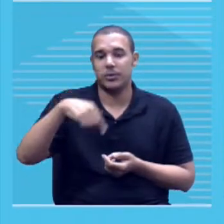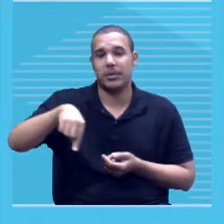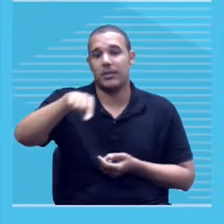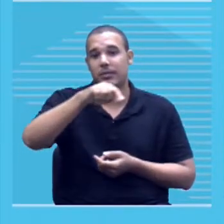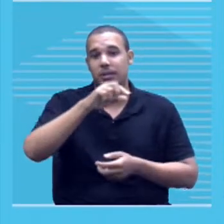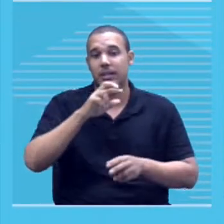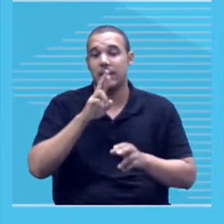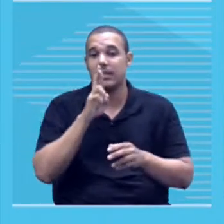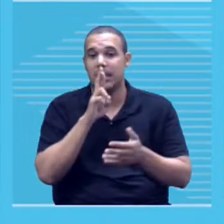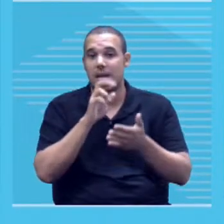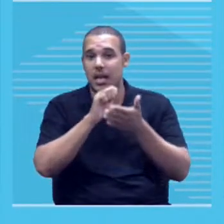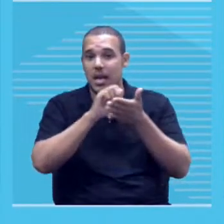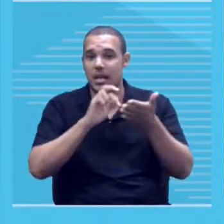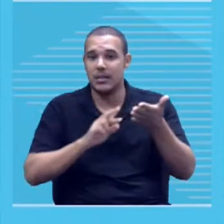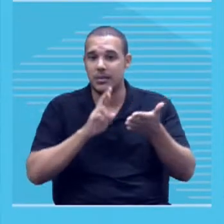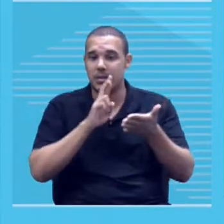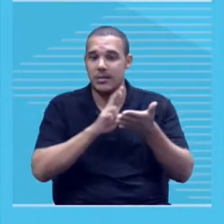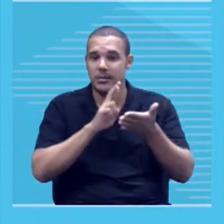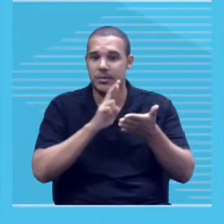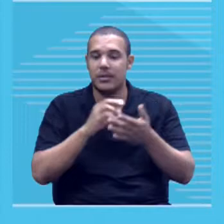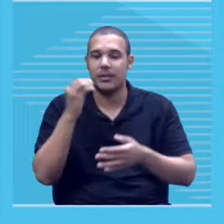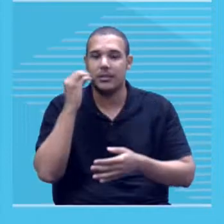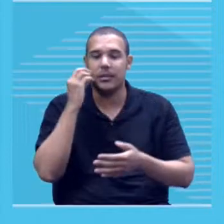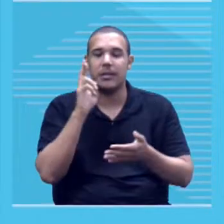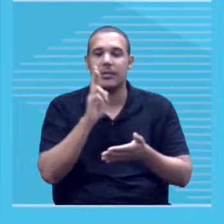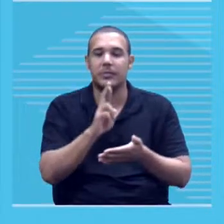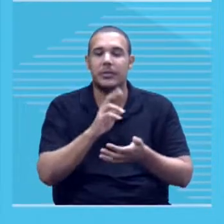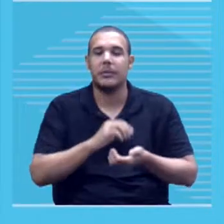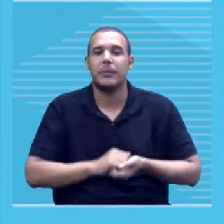você consiga tentar resolver sua questão.